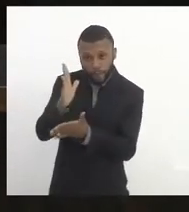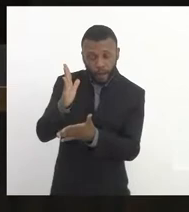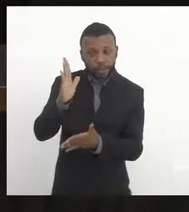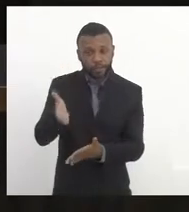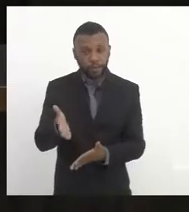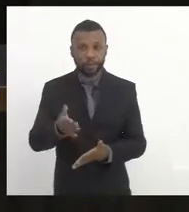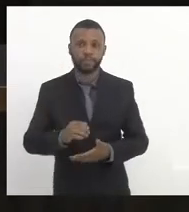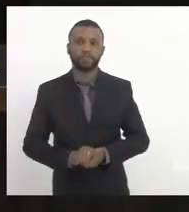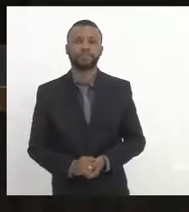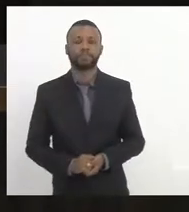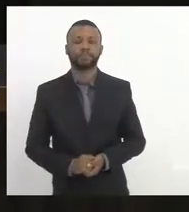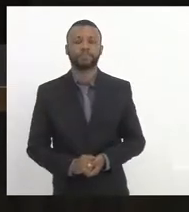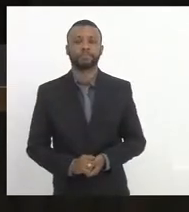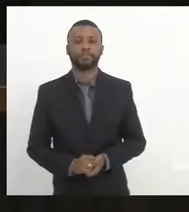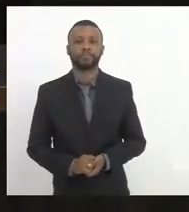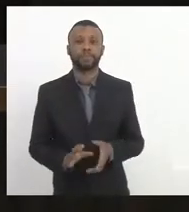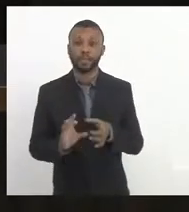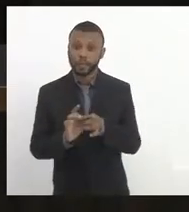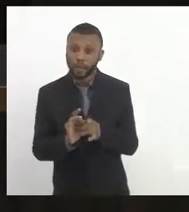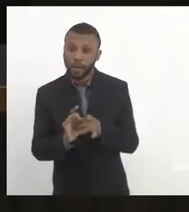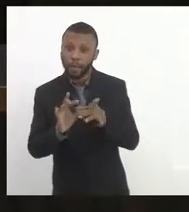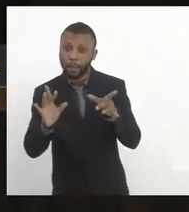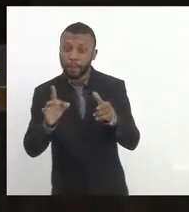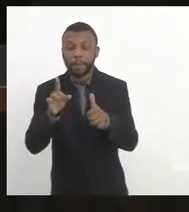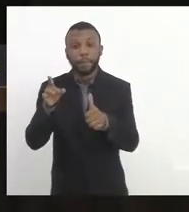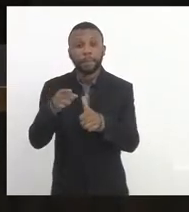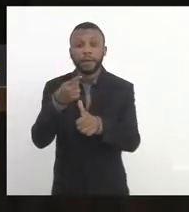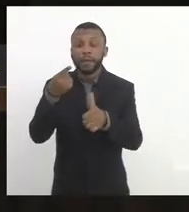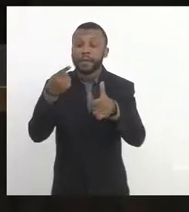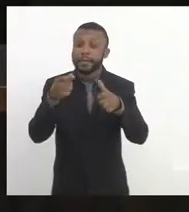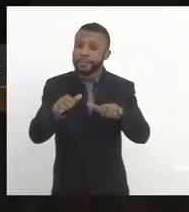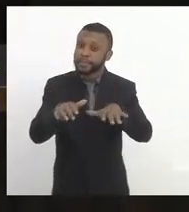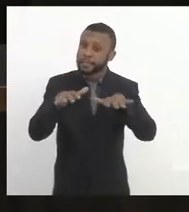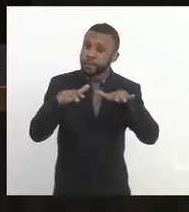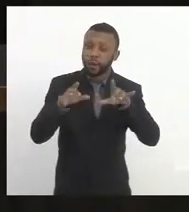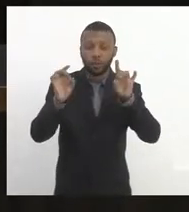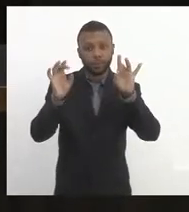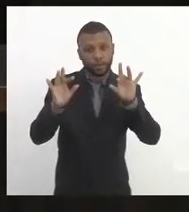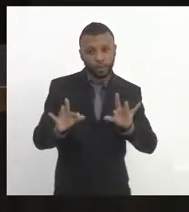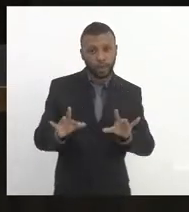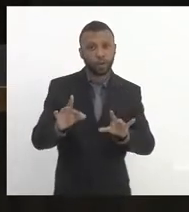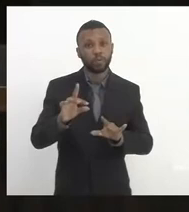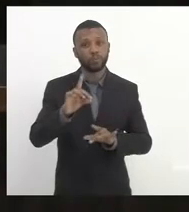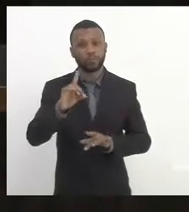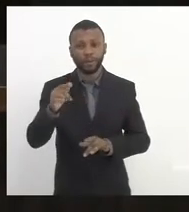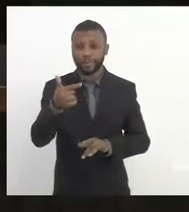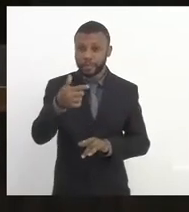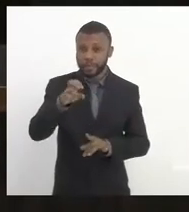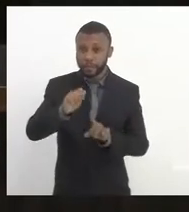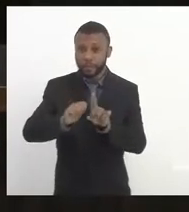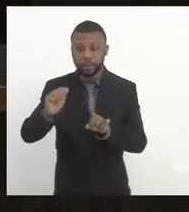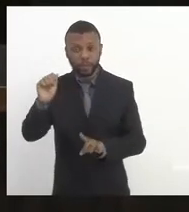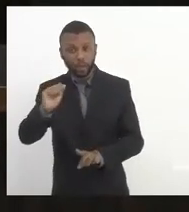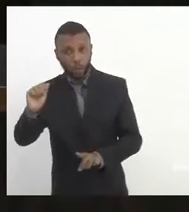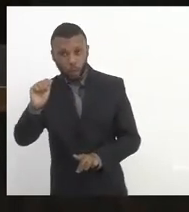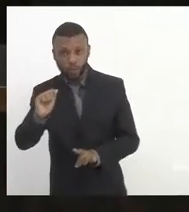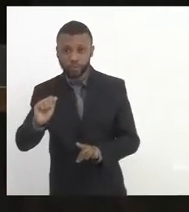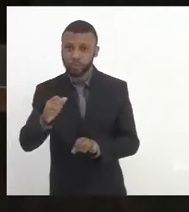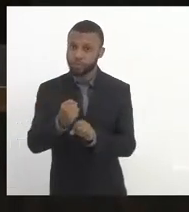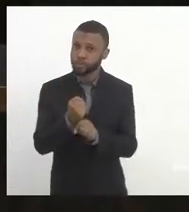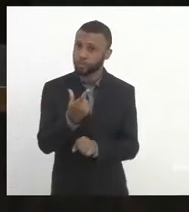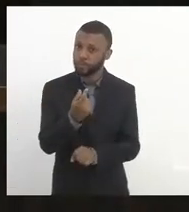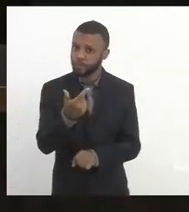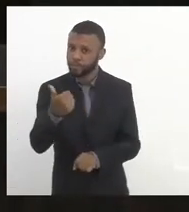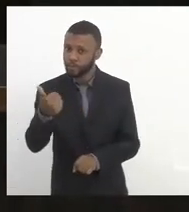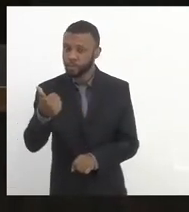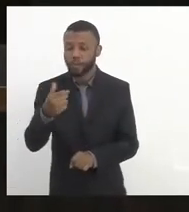Está aberta a primeira sessão extraordinária do dia 25 de agosto de 2021, Dia do Soldado. A presidência convida a deputada Marta